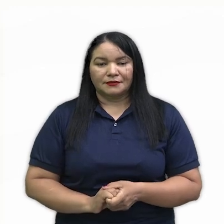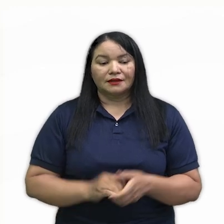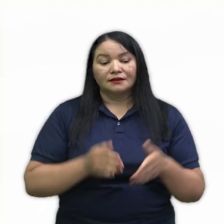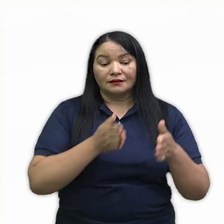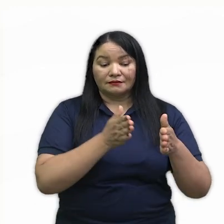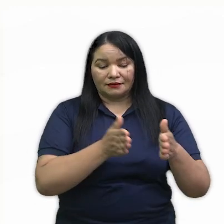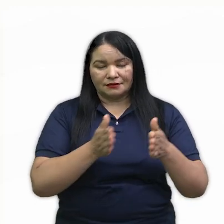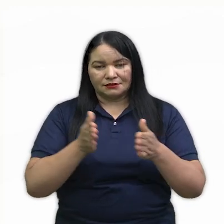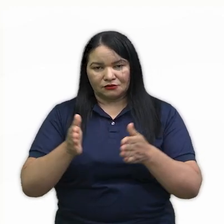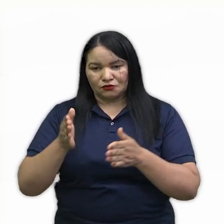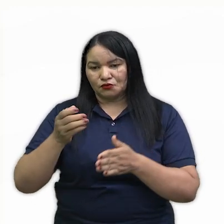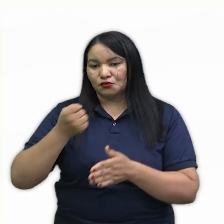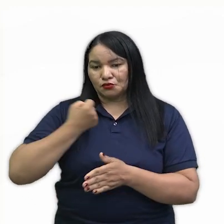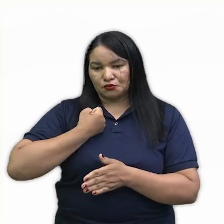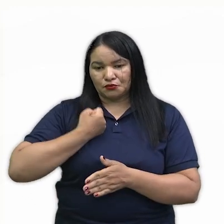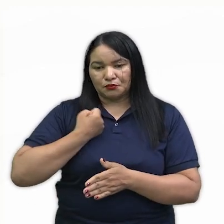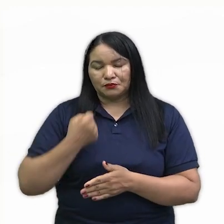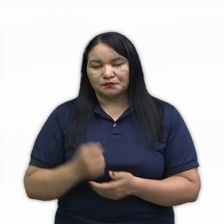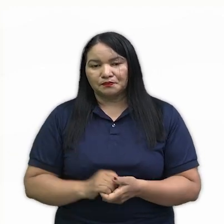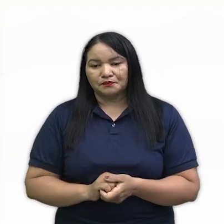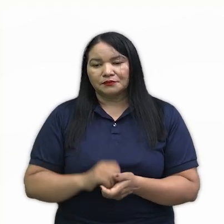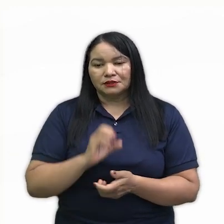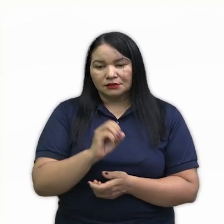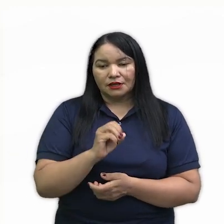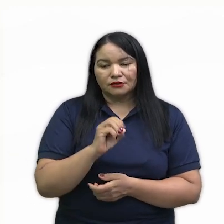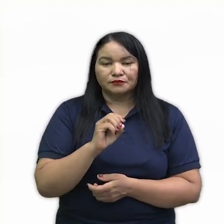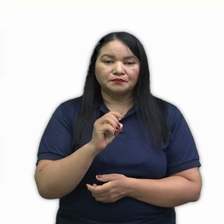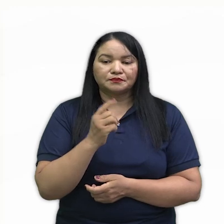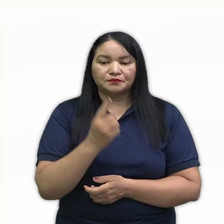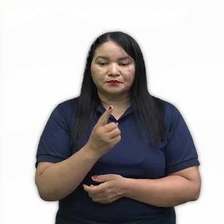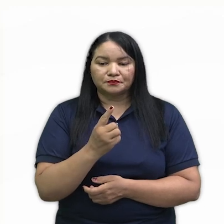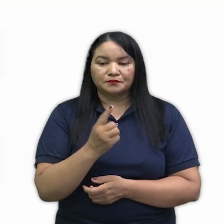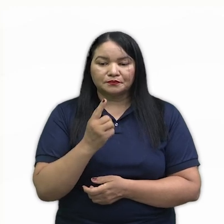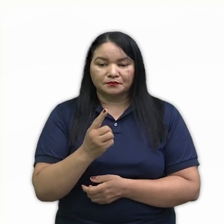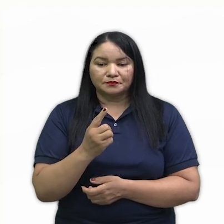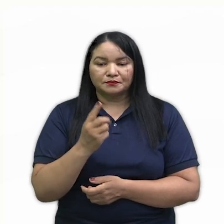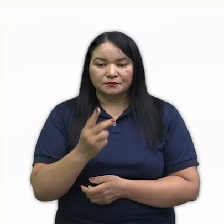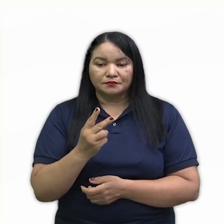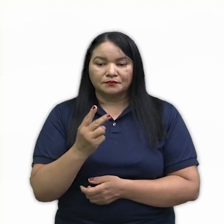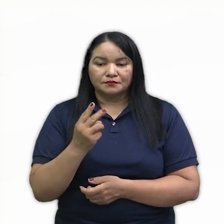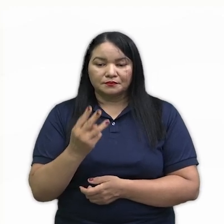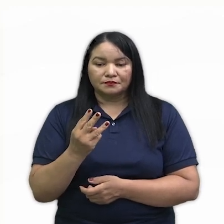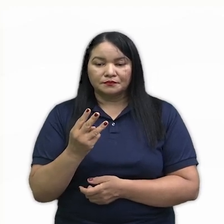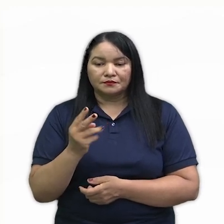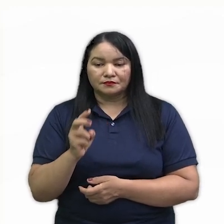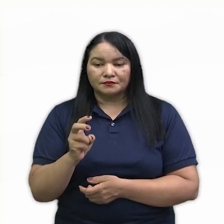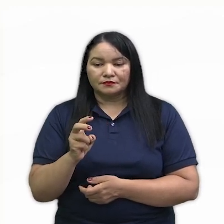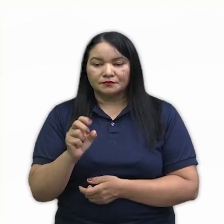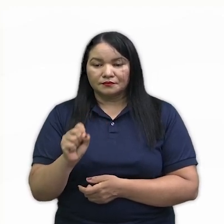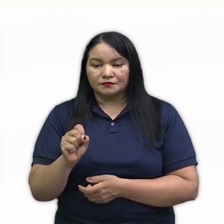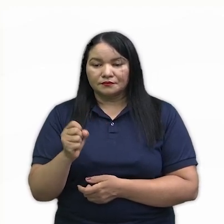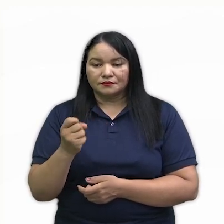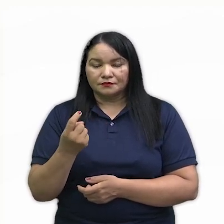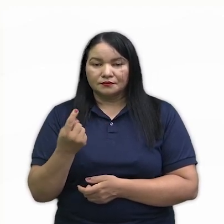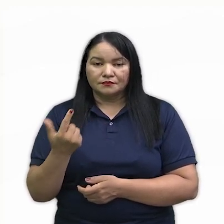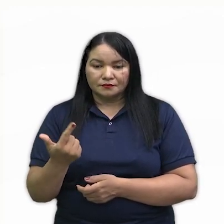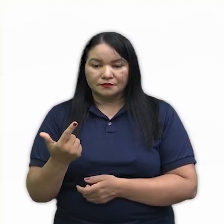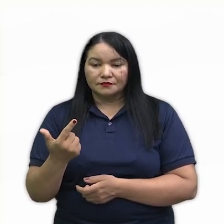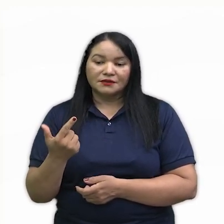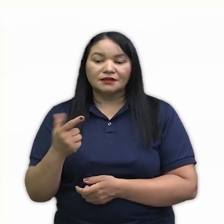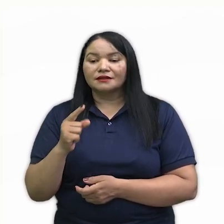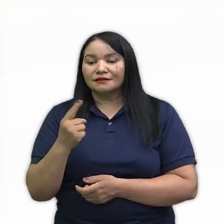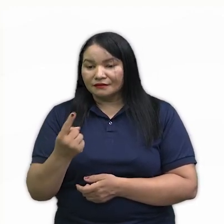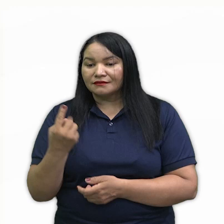A sequência de números 0, 1, 1, 2, 3, 5, 8,